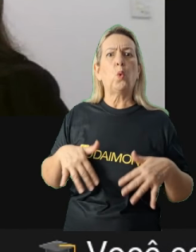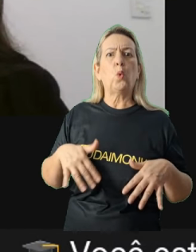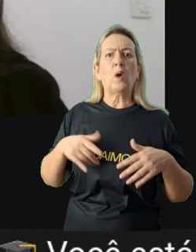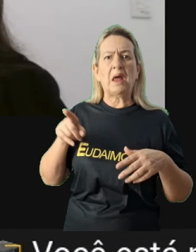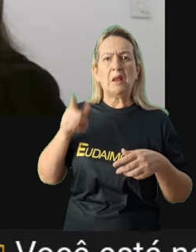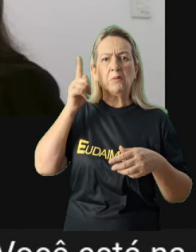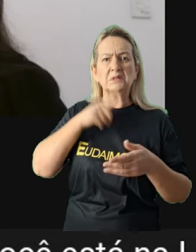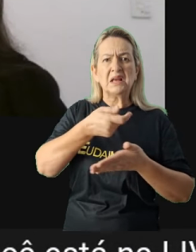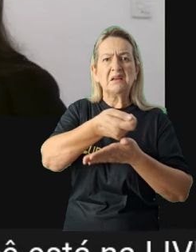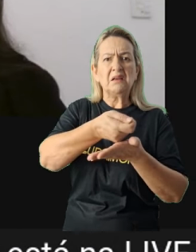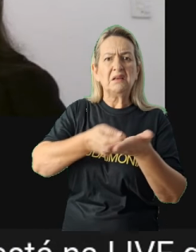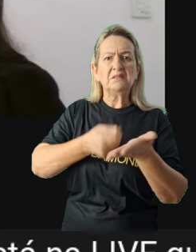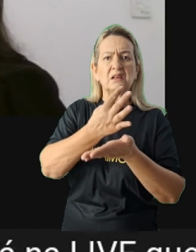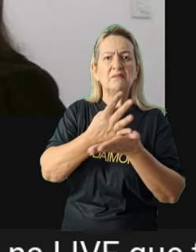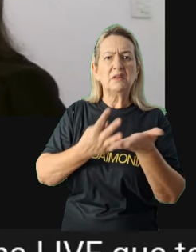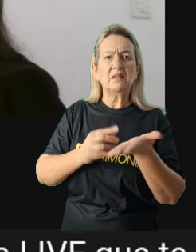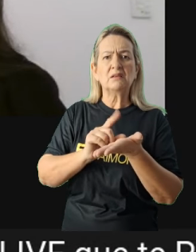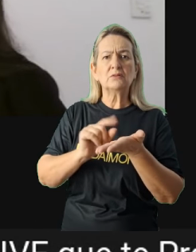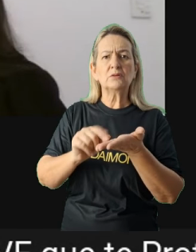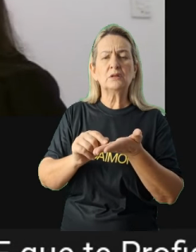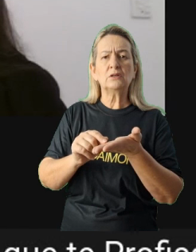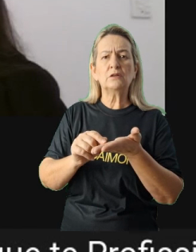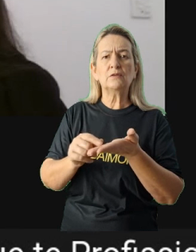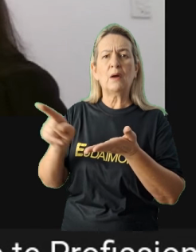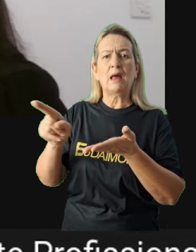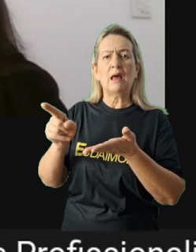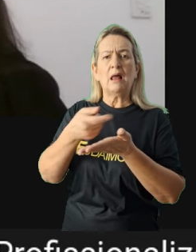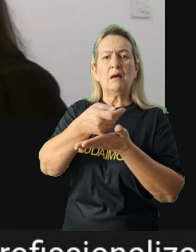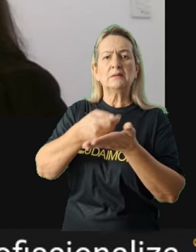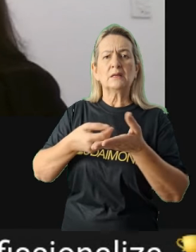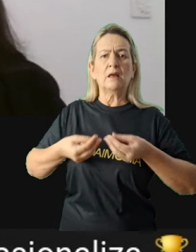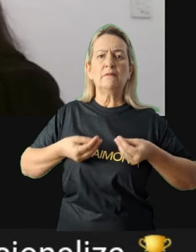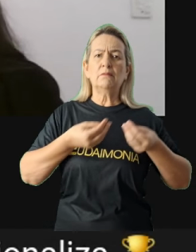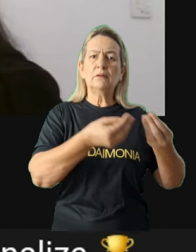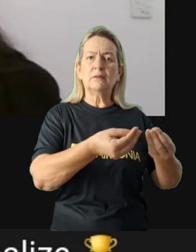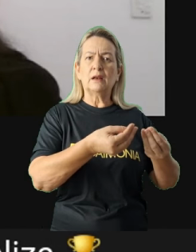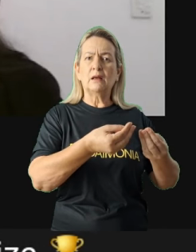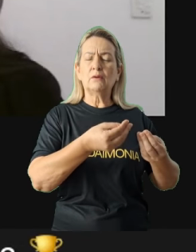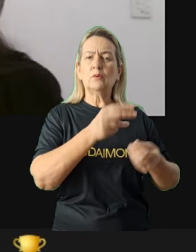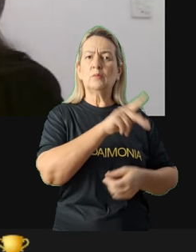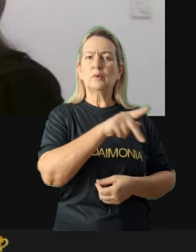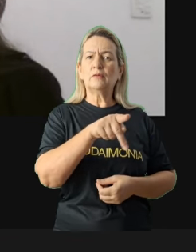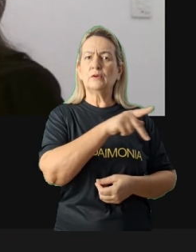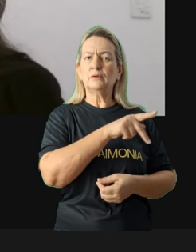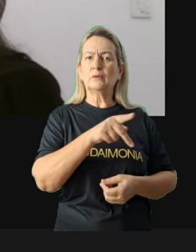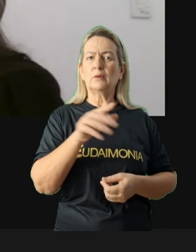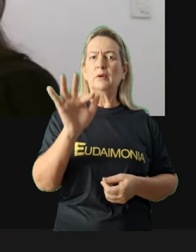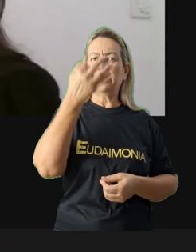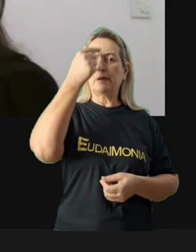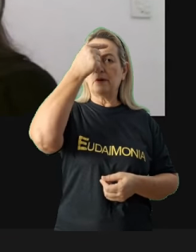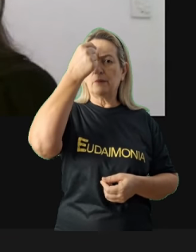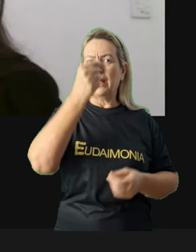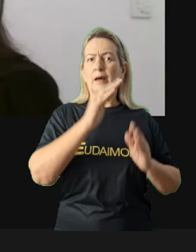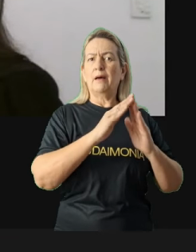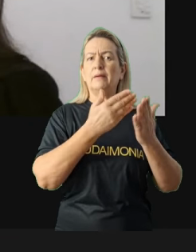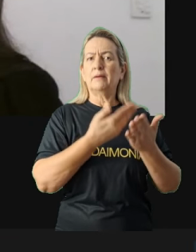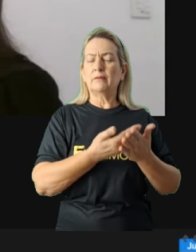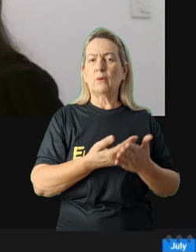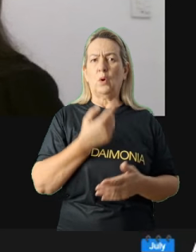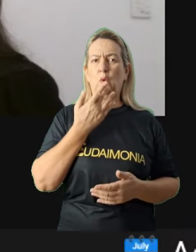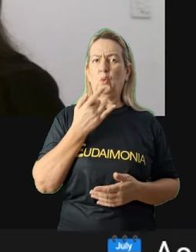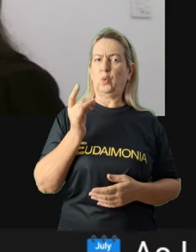aqui é só uma pontinha do iceberg, tá? Então, é só para provocar. Mas agora eu quero entender o que eles pensam sobre como que a IA vai poder